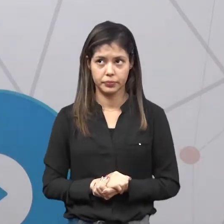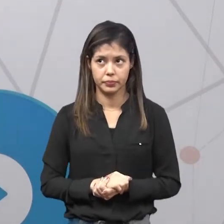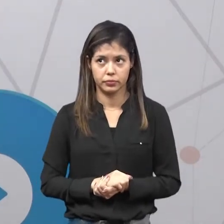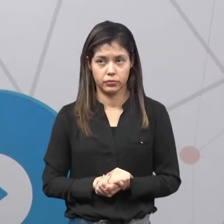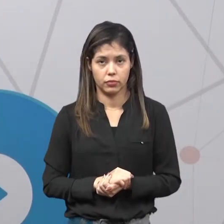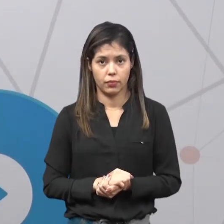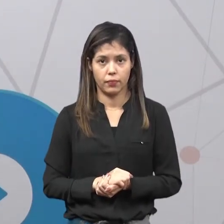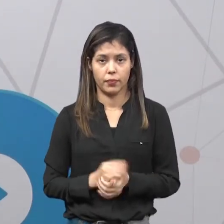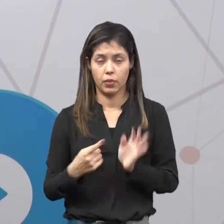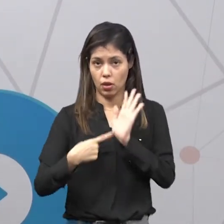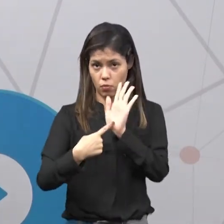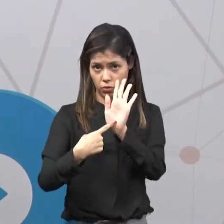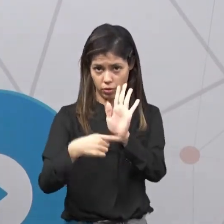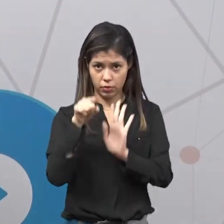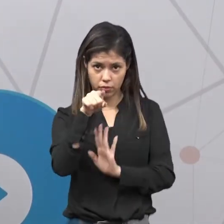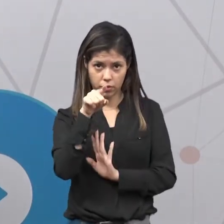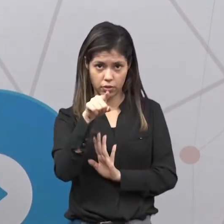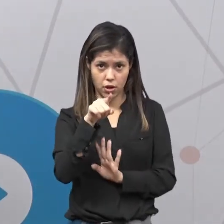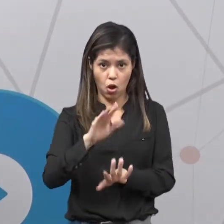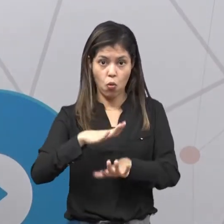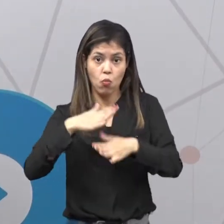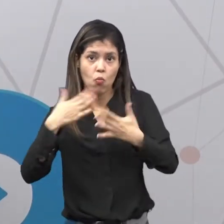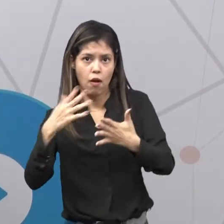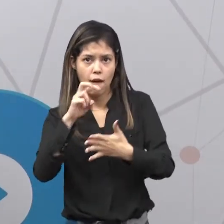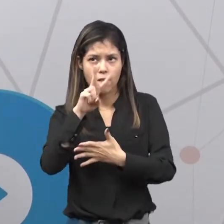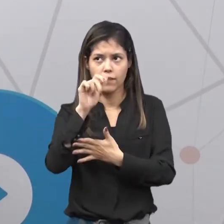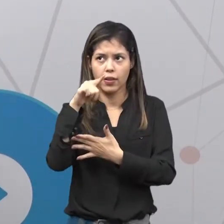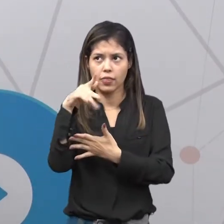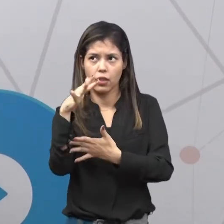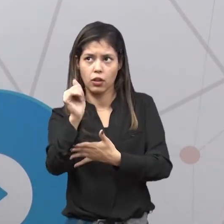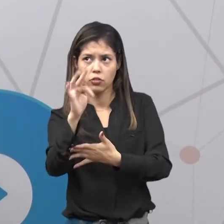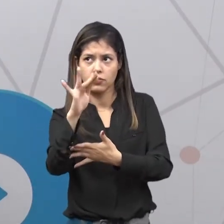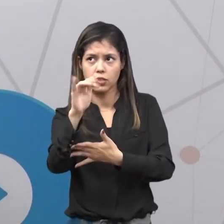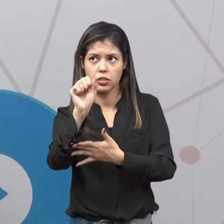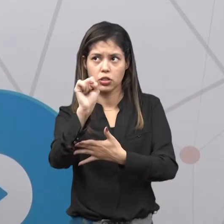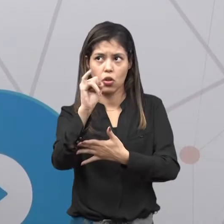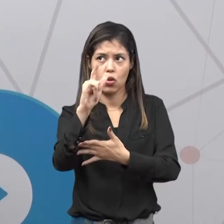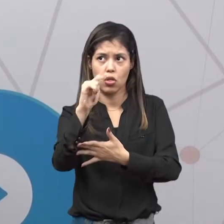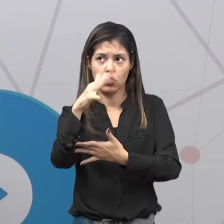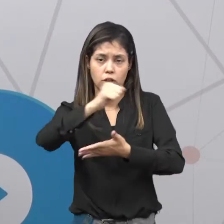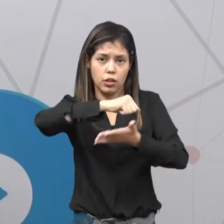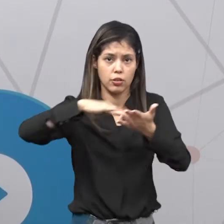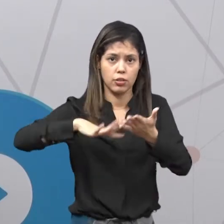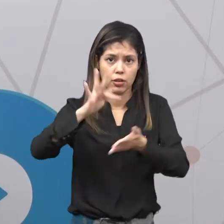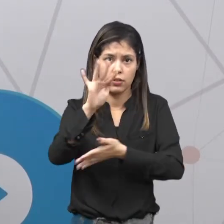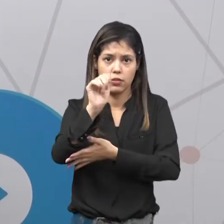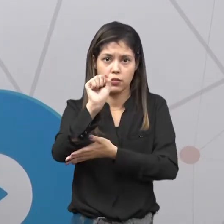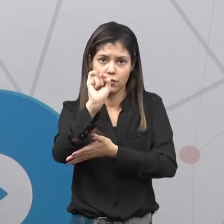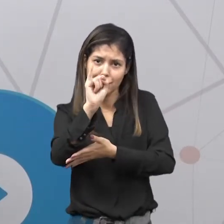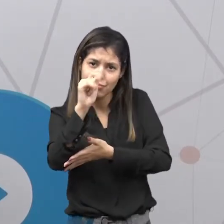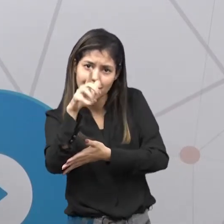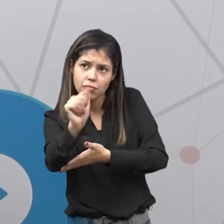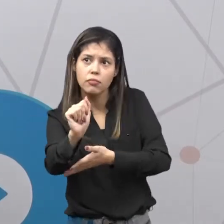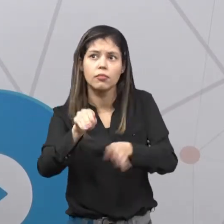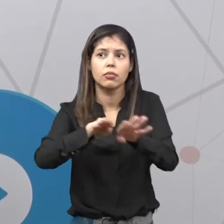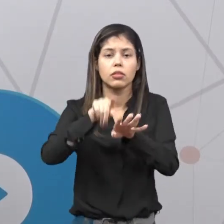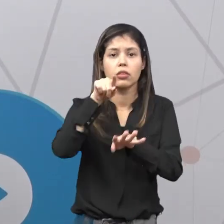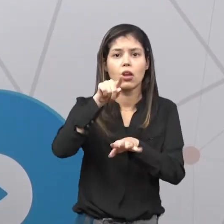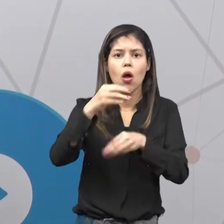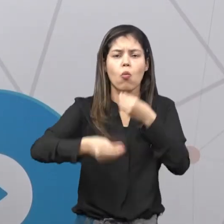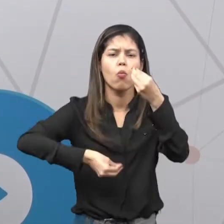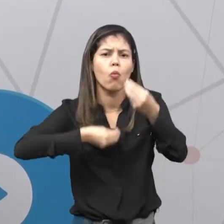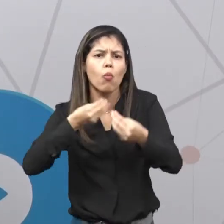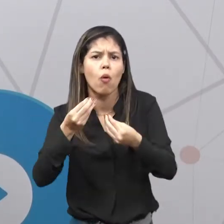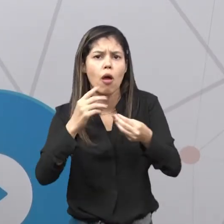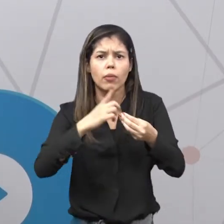E agora eu vou apresentar para vocês quais são as vantagens fisiológicas das atividades físicas, ou seja,